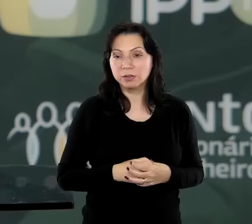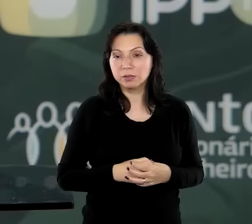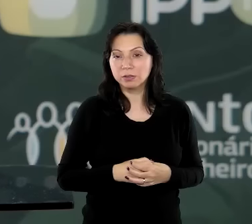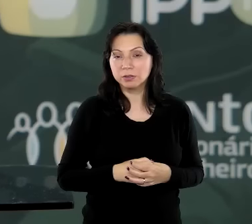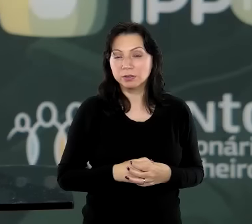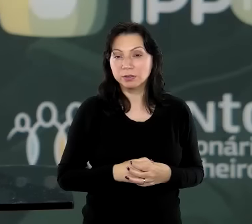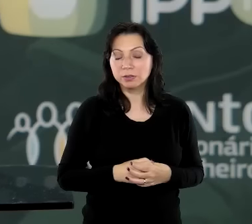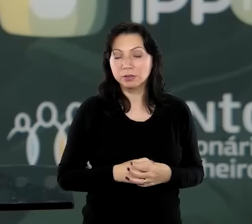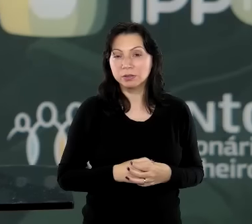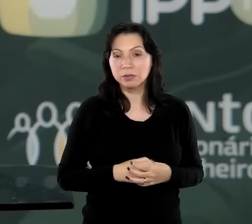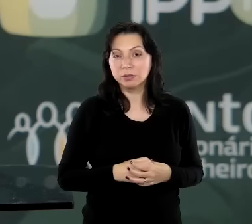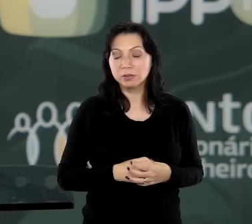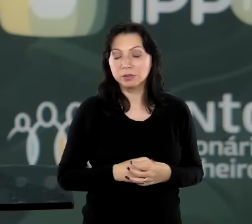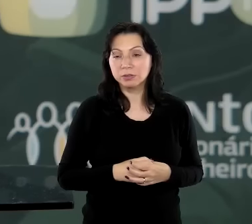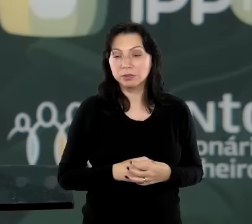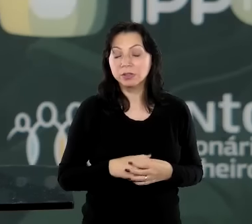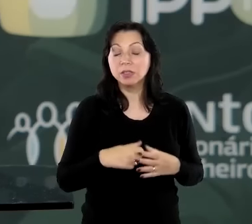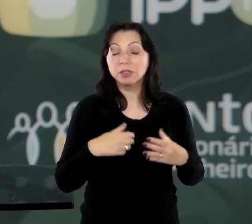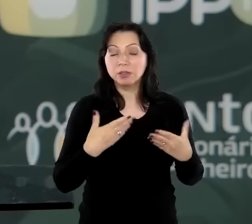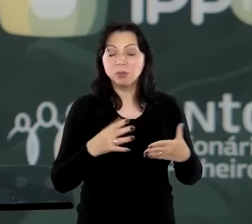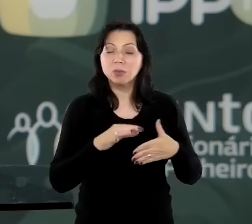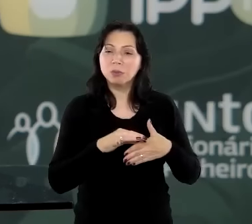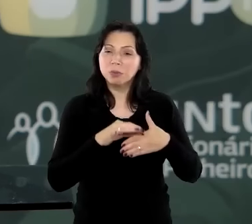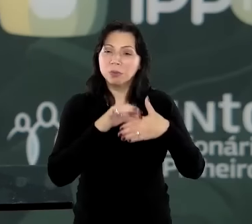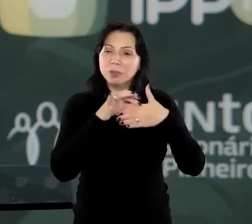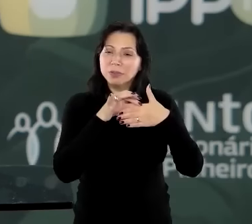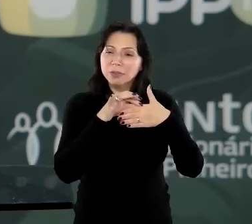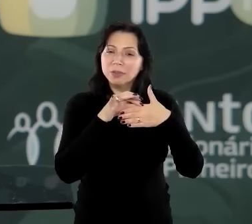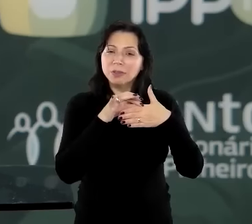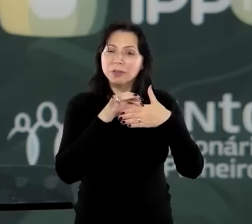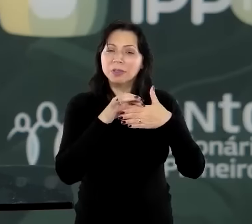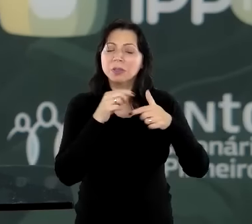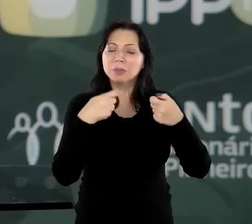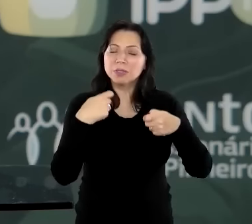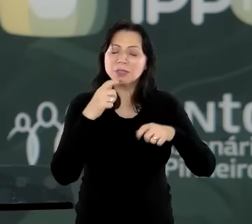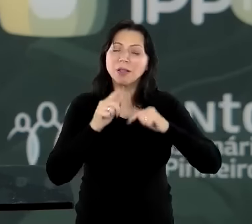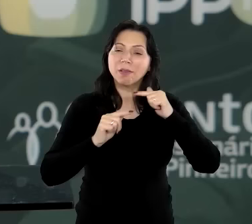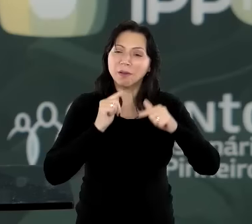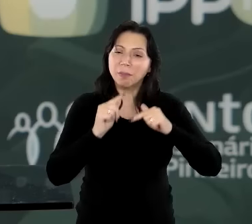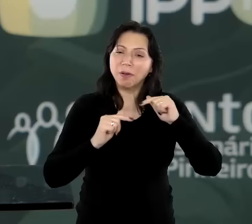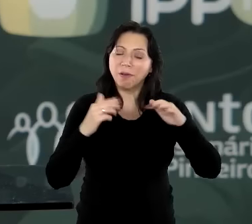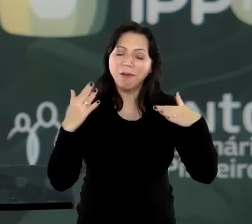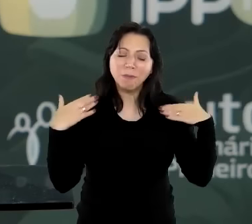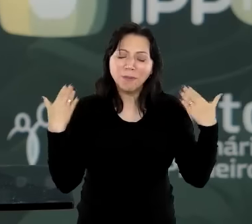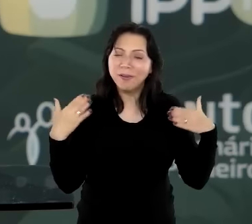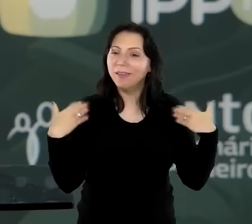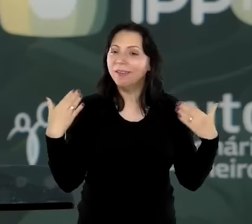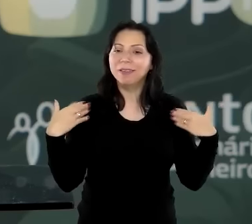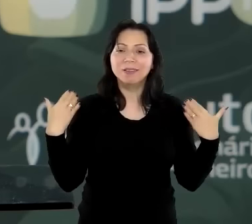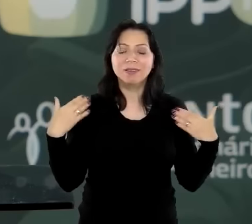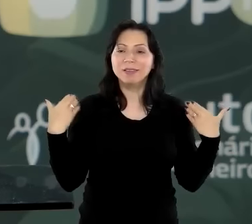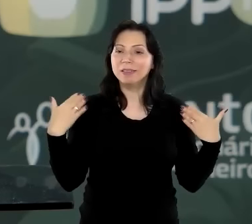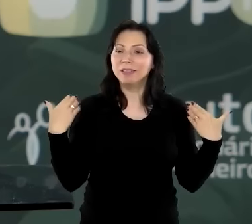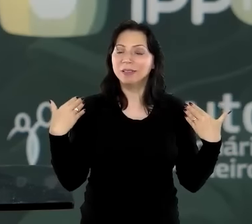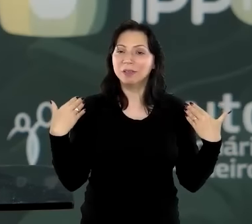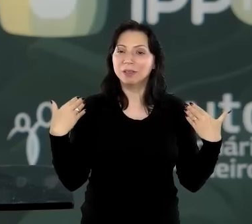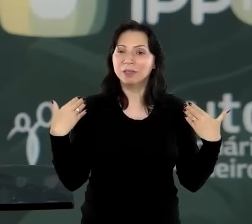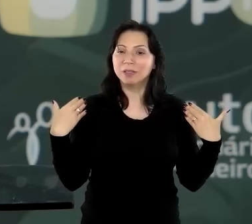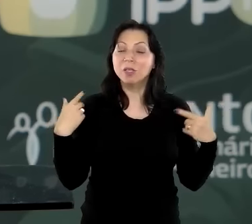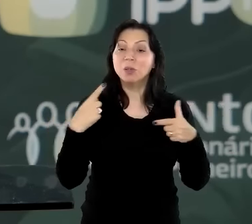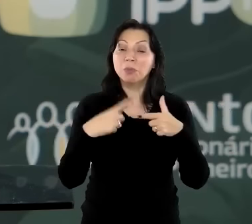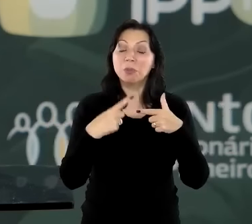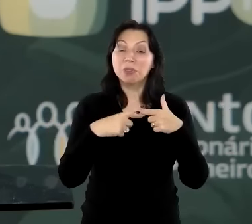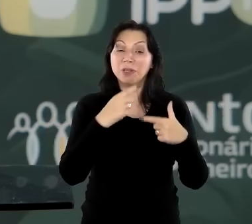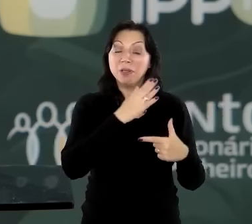líder faça essa obra com alegria, não gemendo, não peso, porque isso